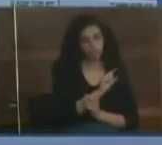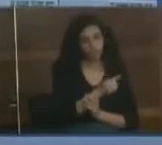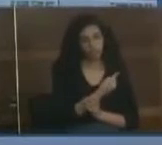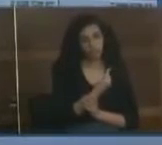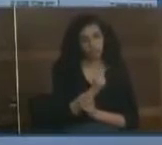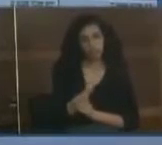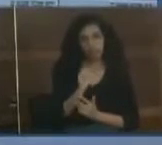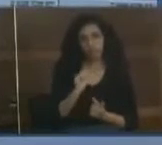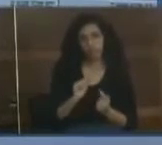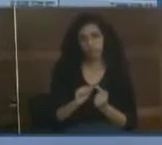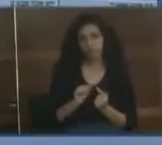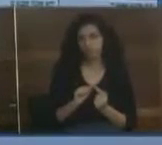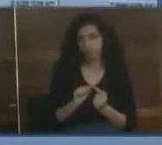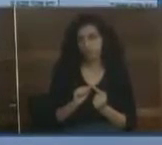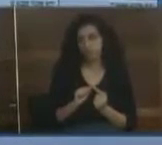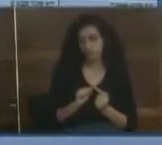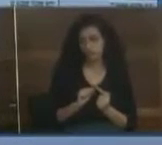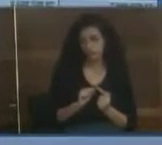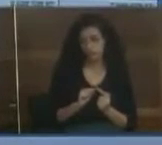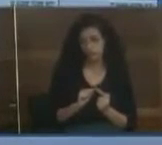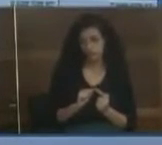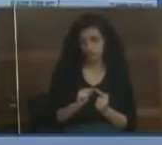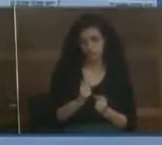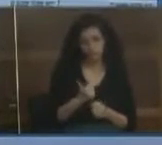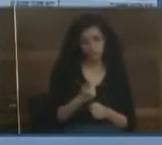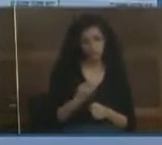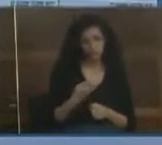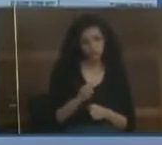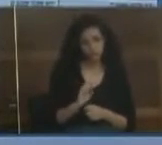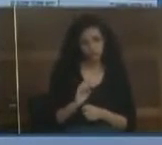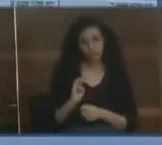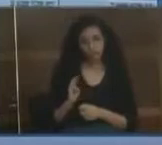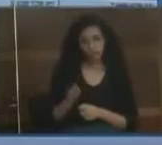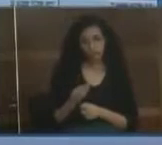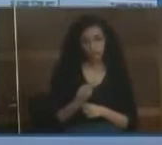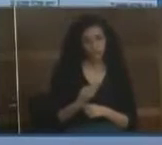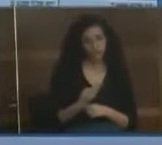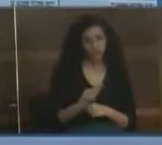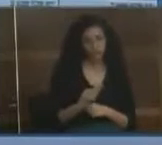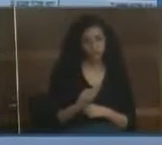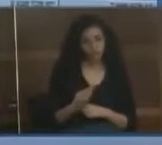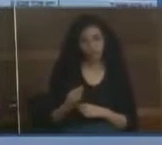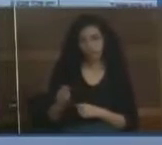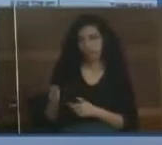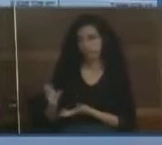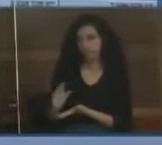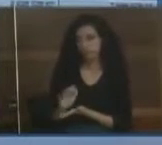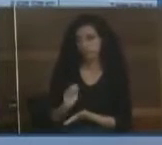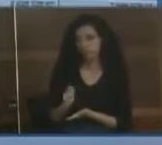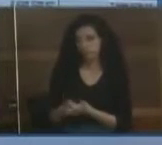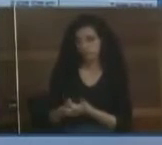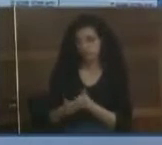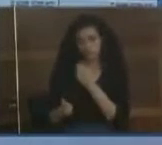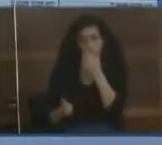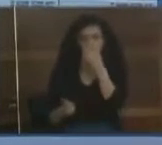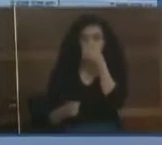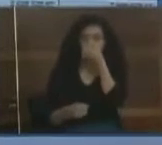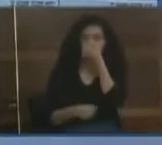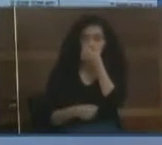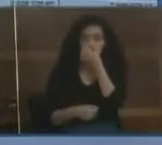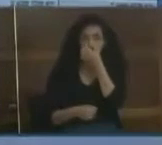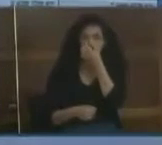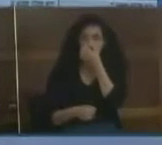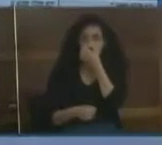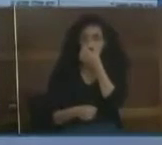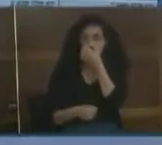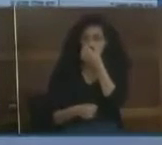despesa empenhada até o terceiro quadrimed 14 milhões 216 mil reais despesas liquidadas até o